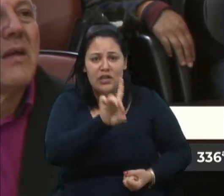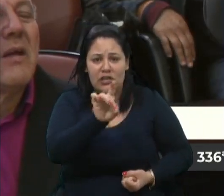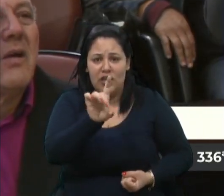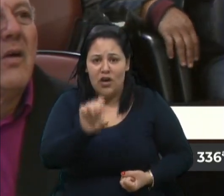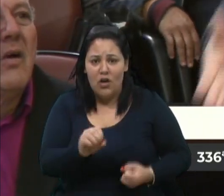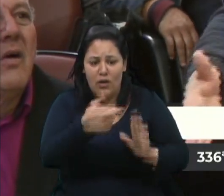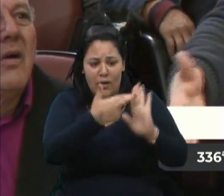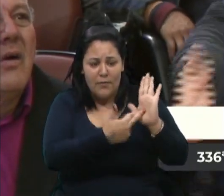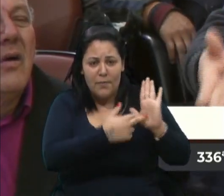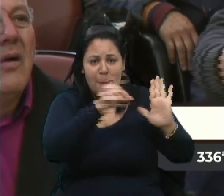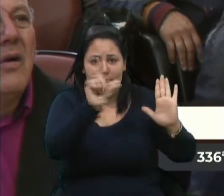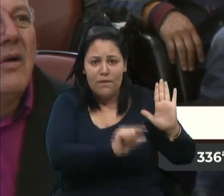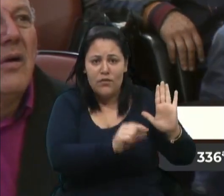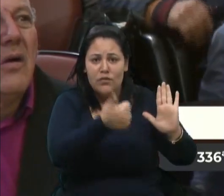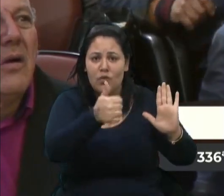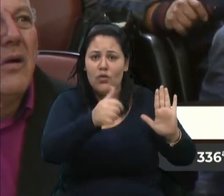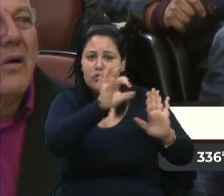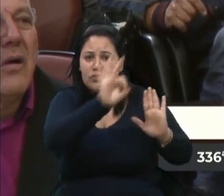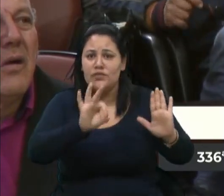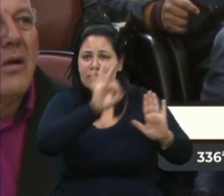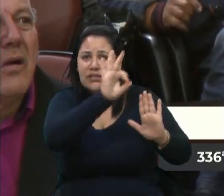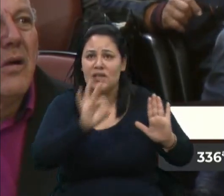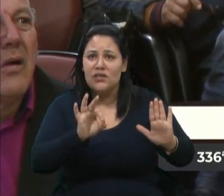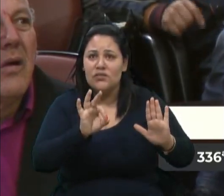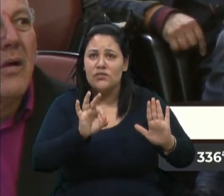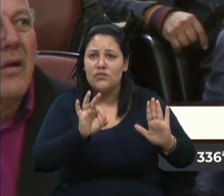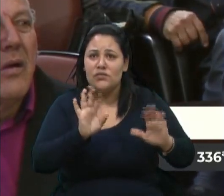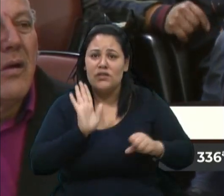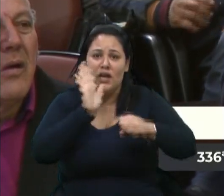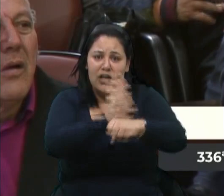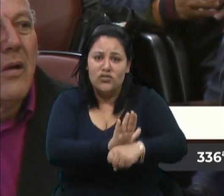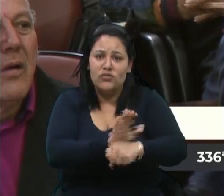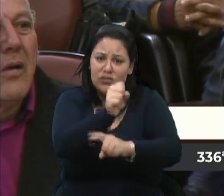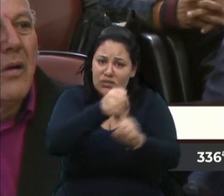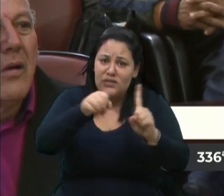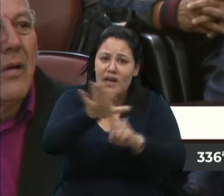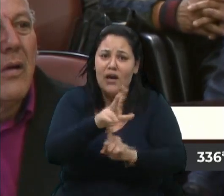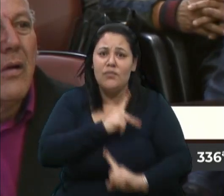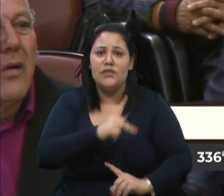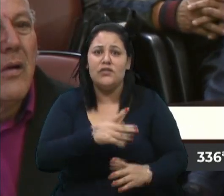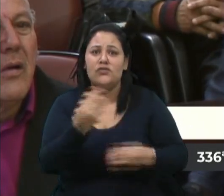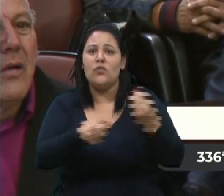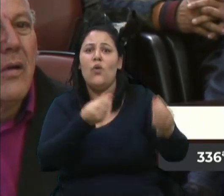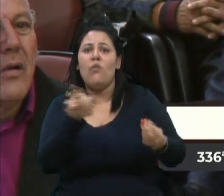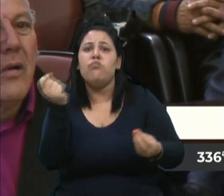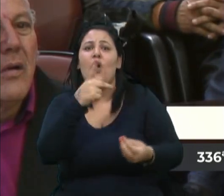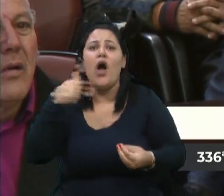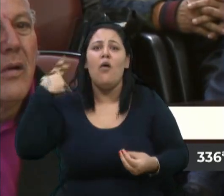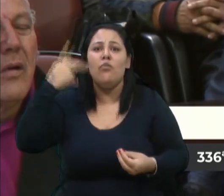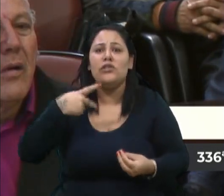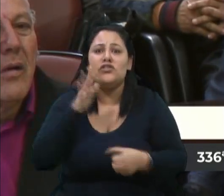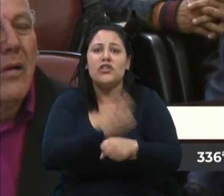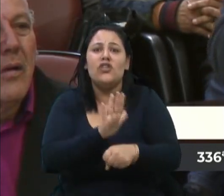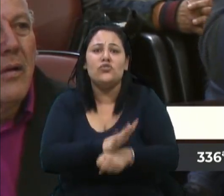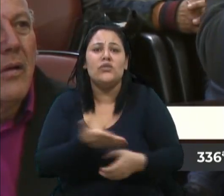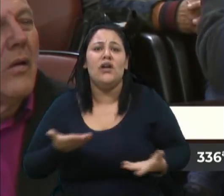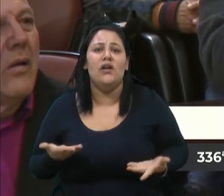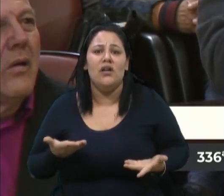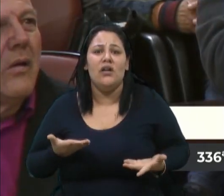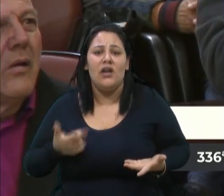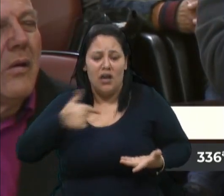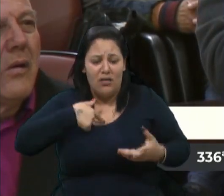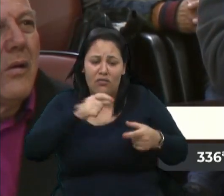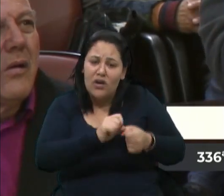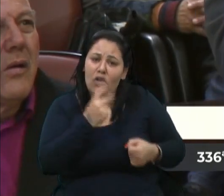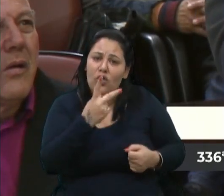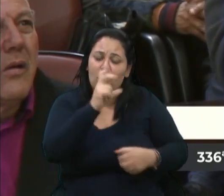vai diminuir 11% na Fundação de Assistência Social, meu presidente. Qual que é a política da assistência? Eu, faz 2